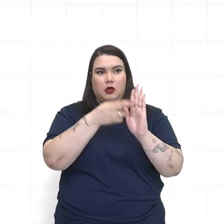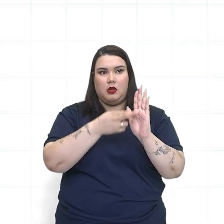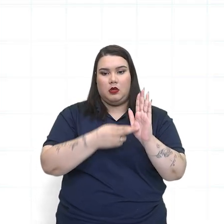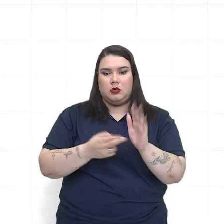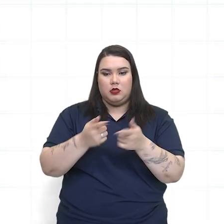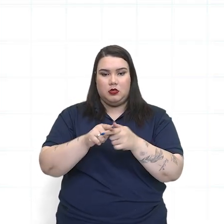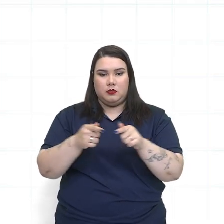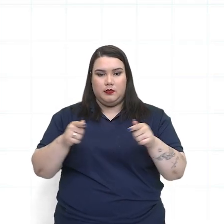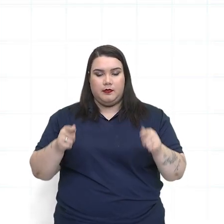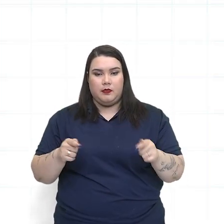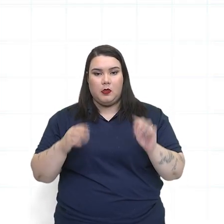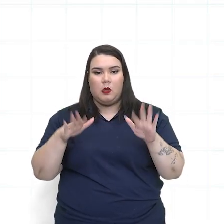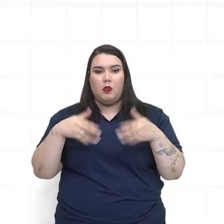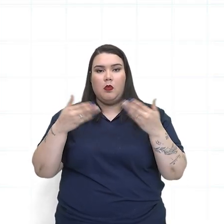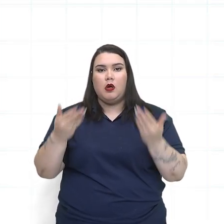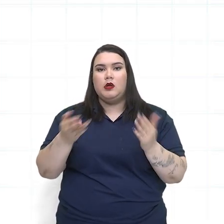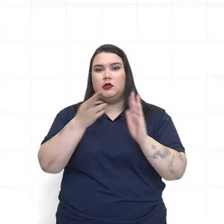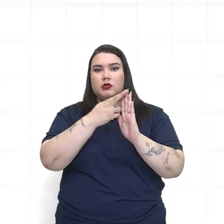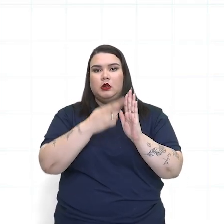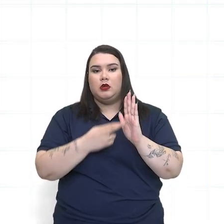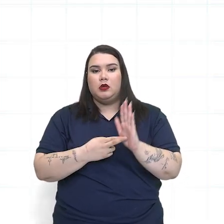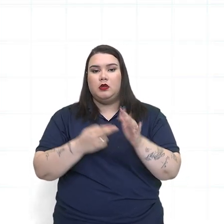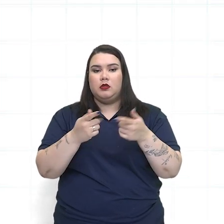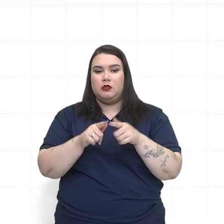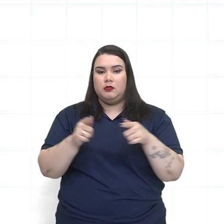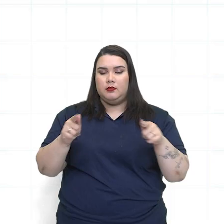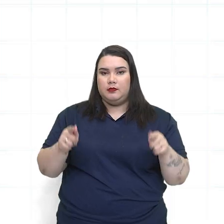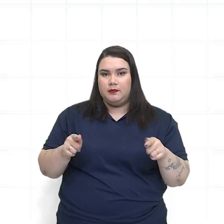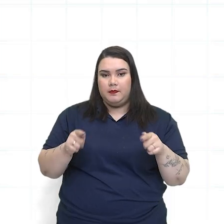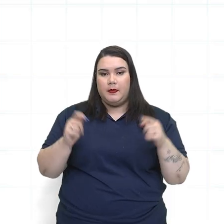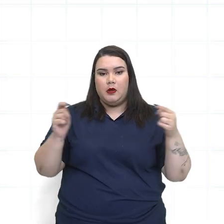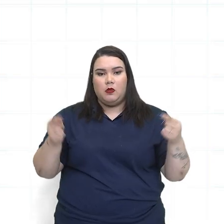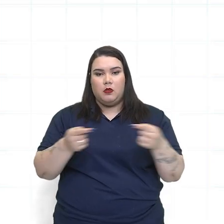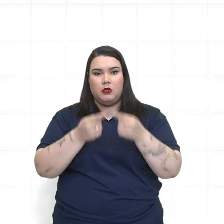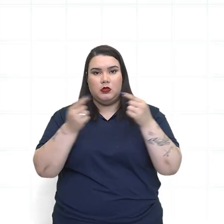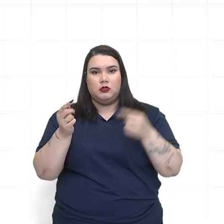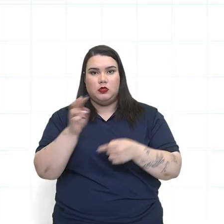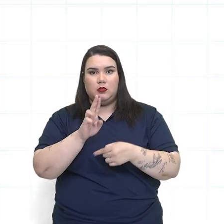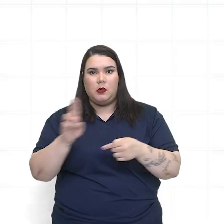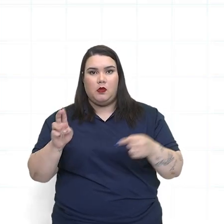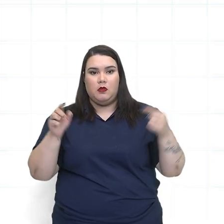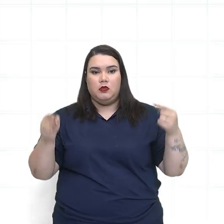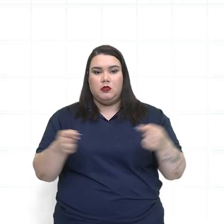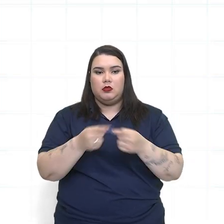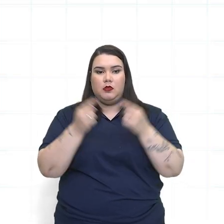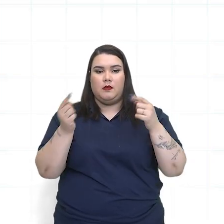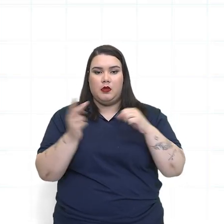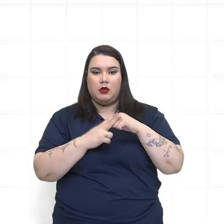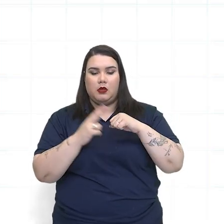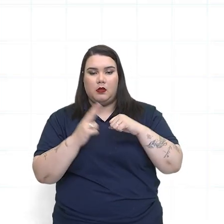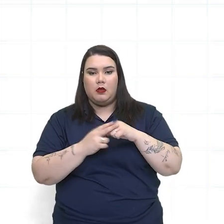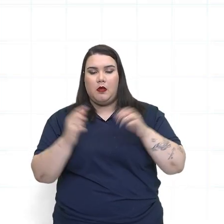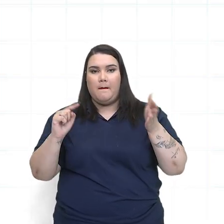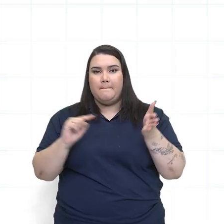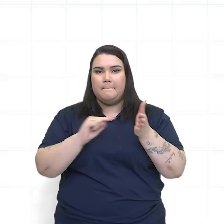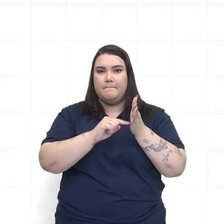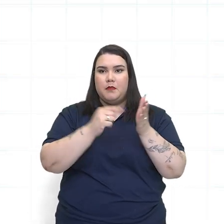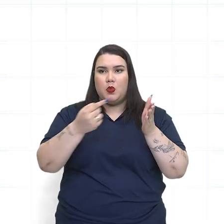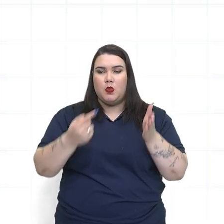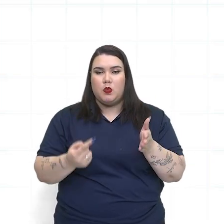gramaticais. E quais são essas normas gramaticais? Concordância nominal, concordância verbal,